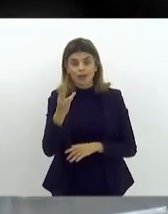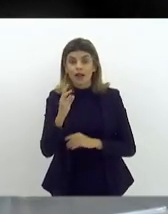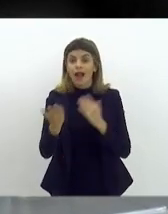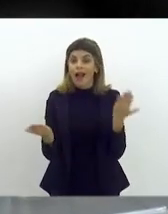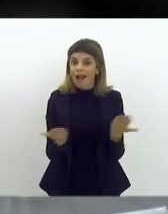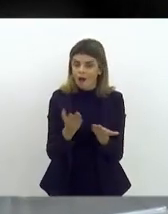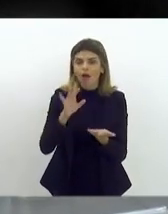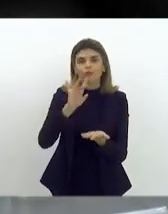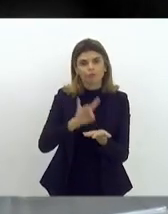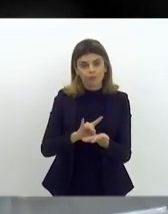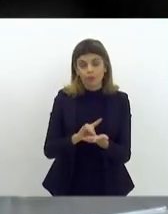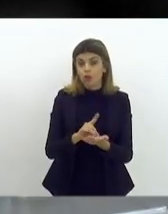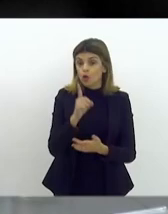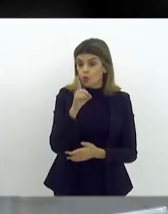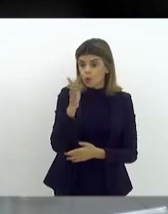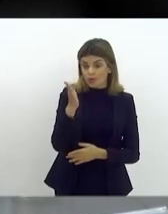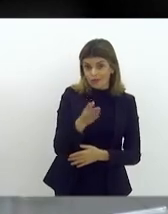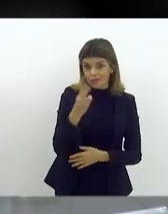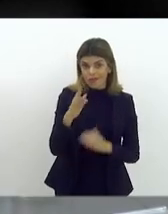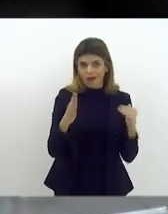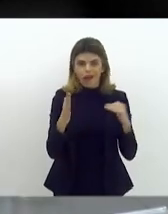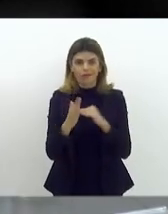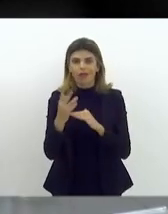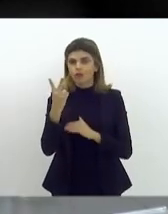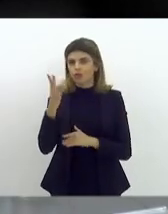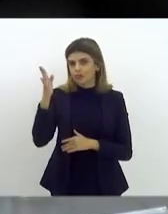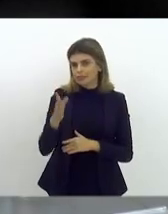um terço a dois terços